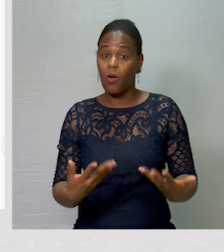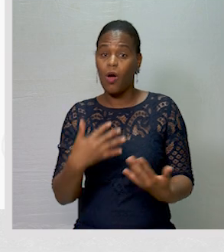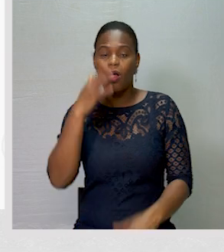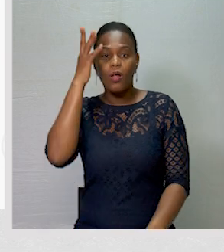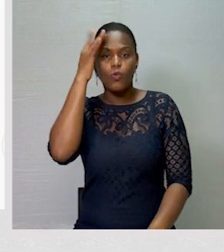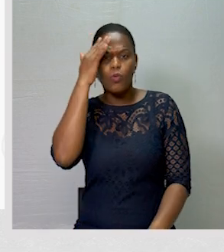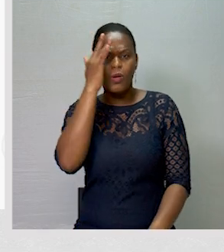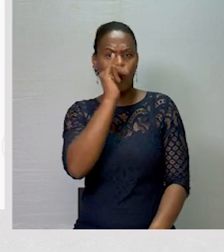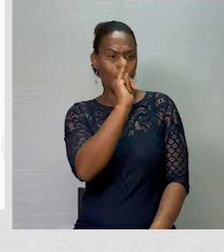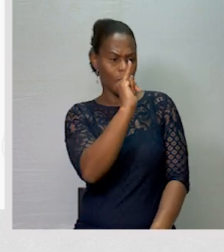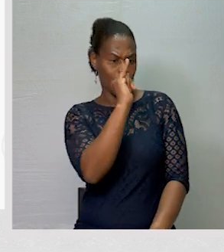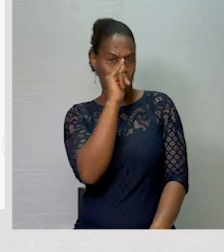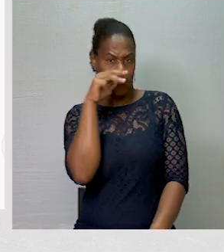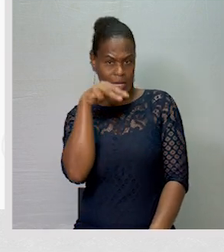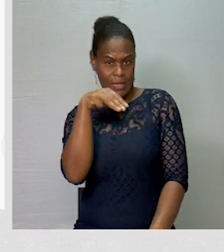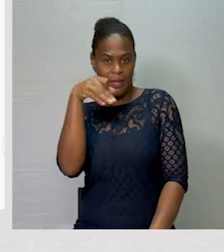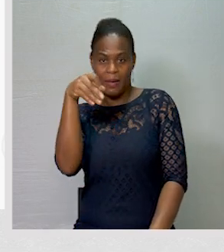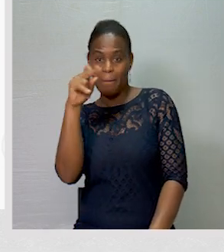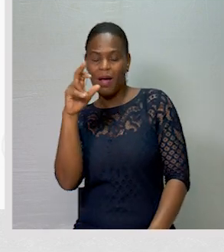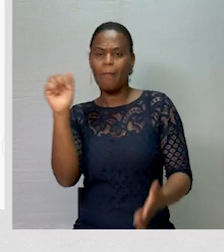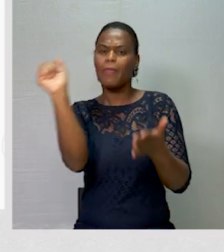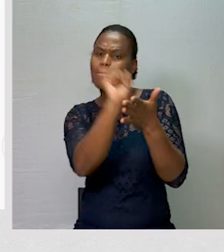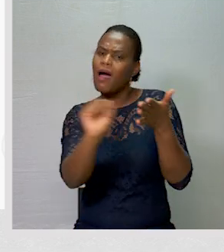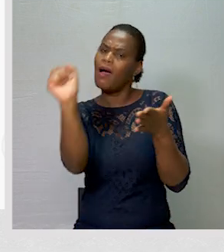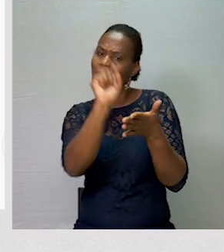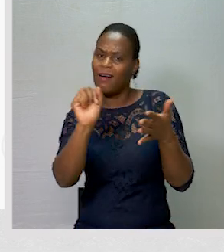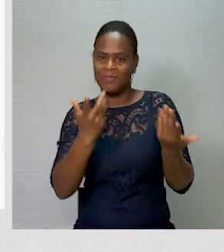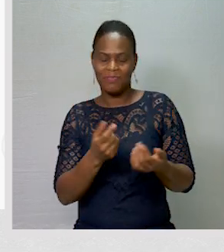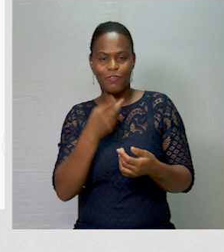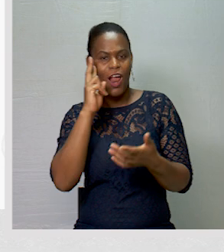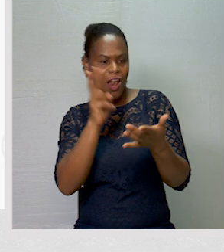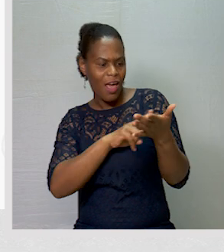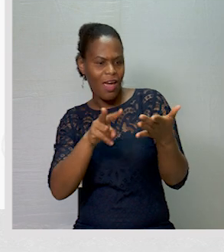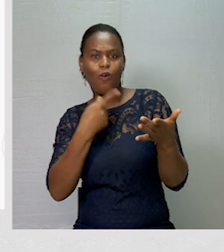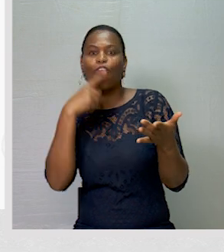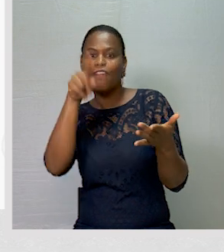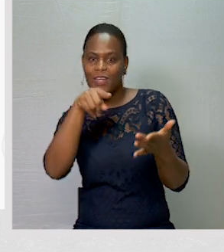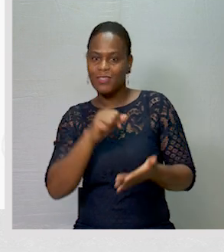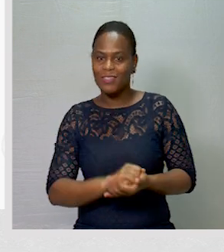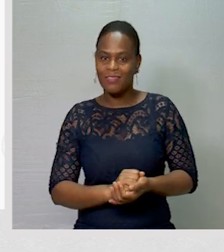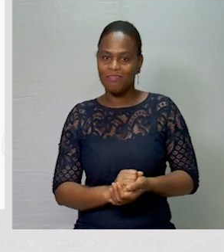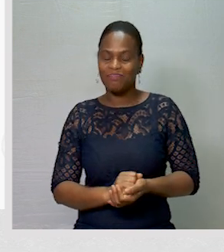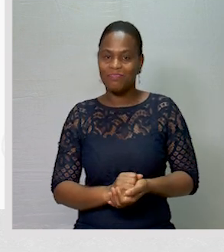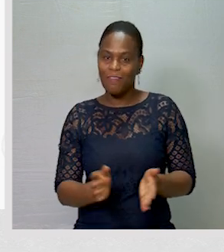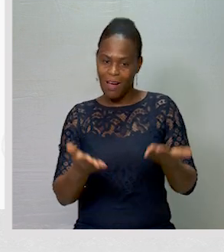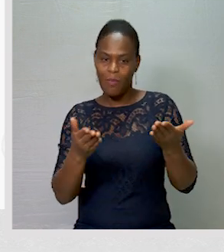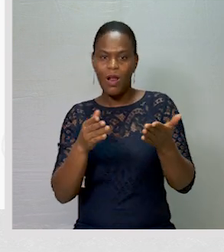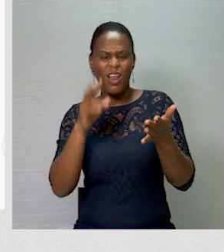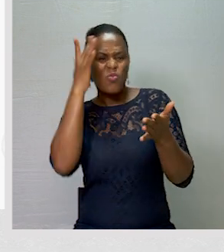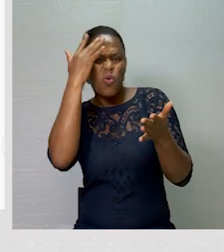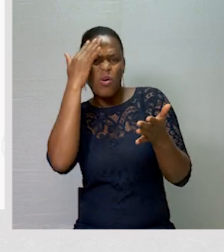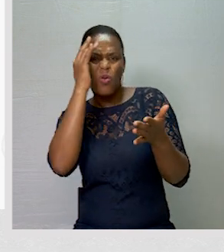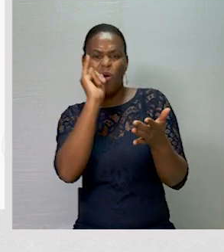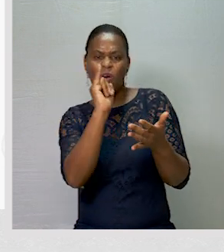Vamos apagar os números ímpares. Bora ler mais uma vez. Vamos,